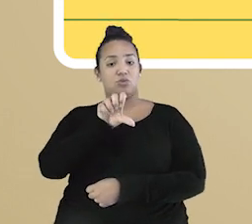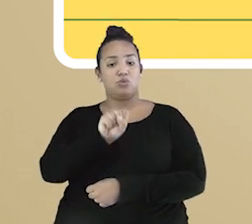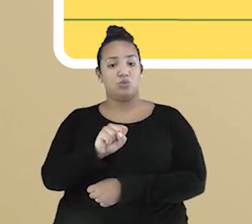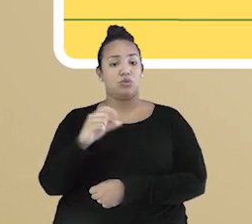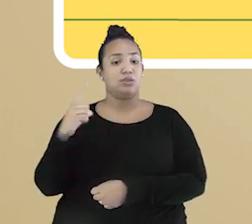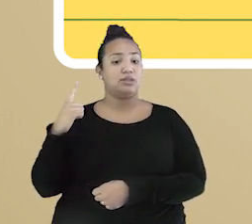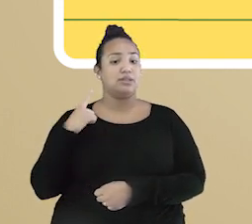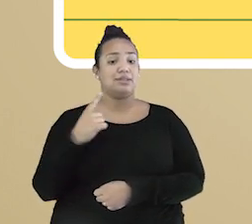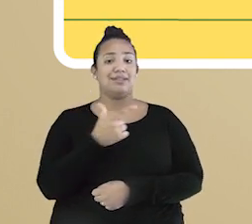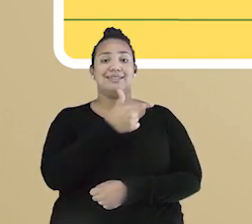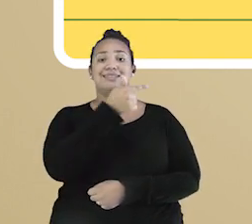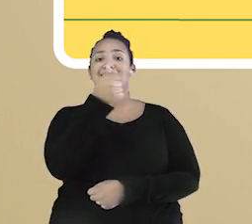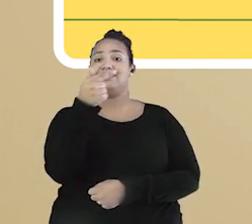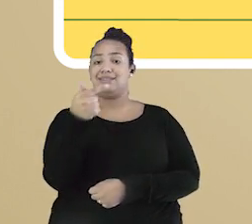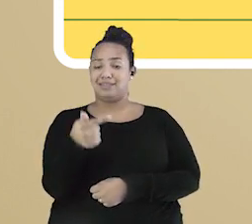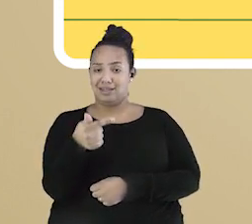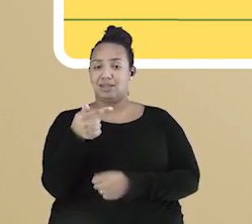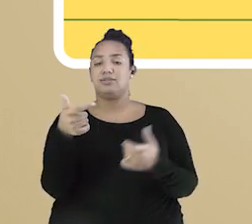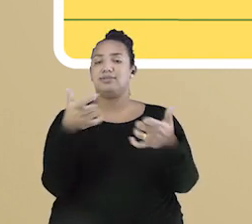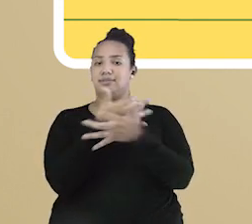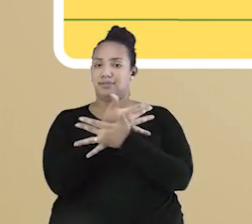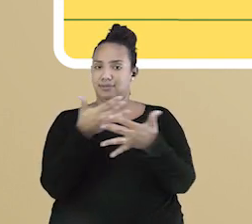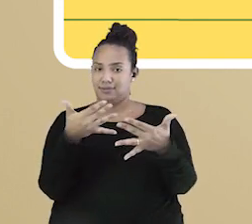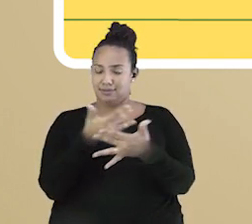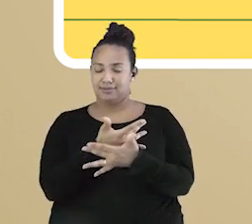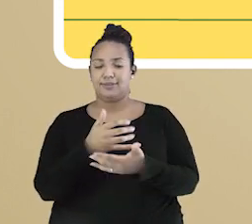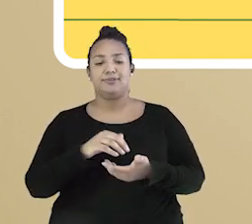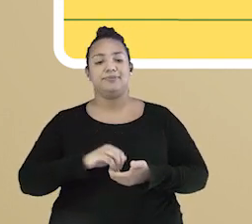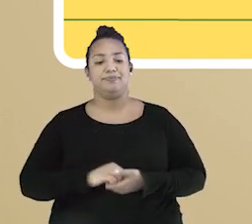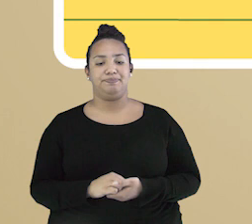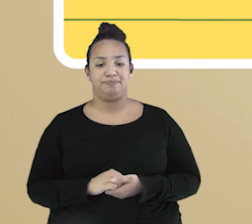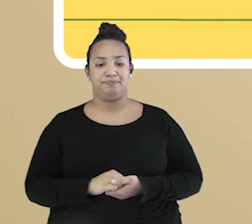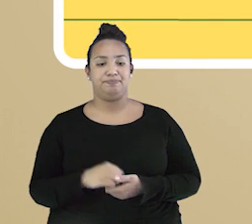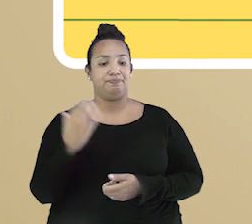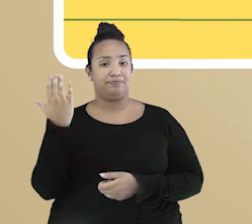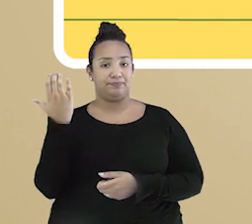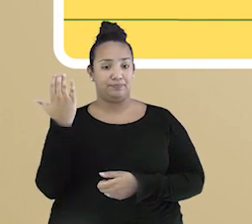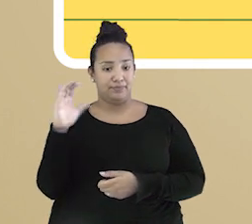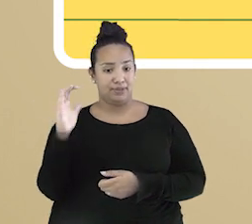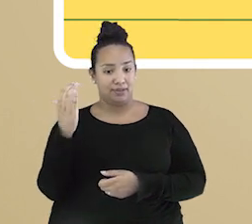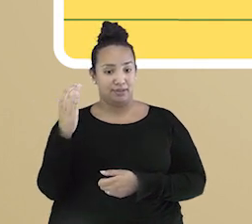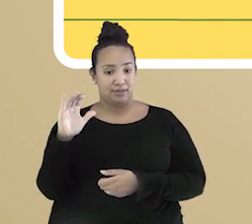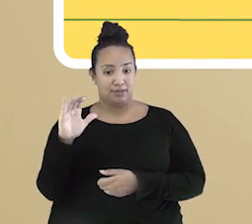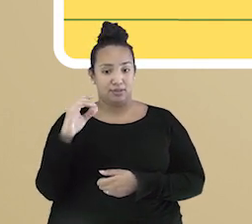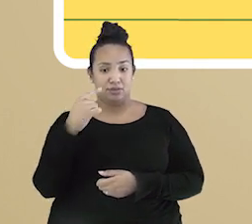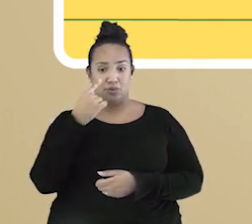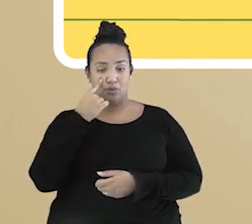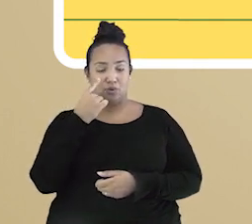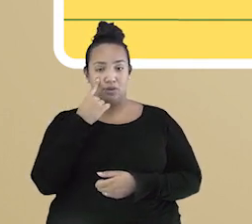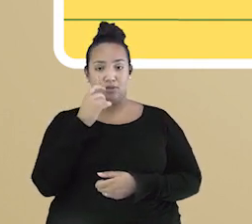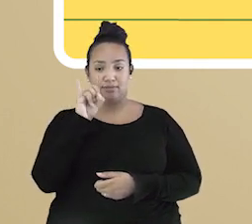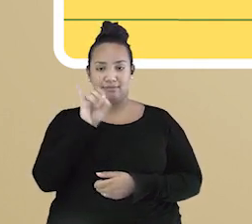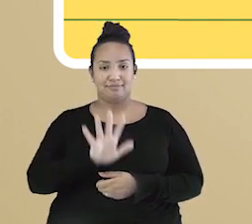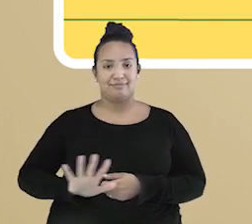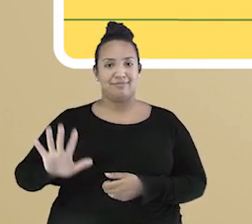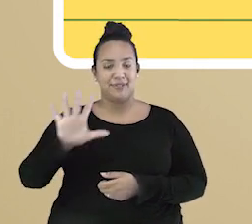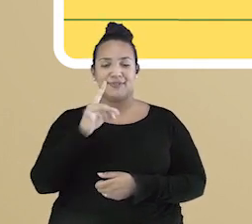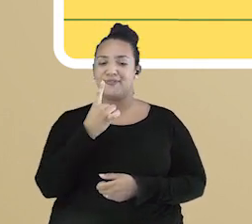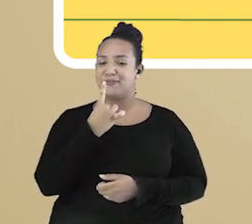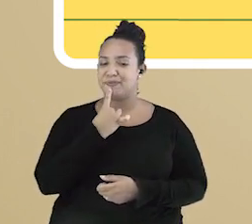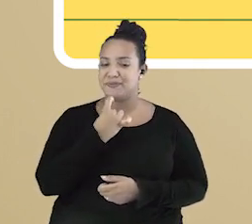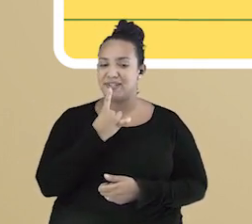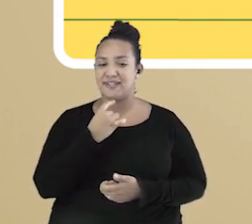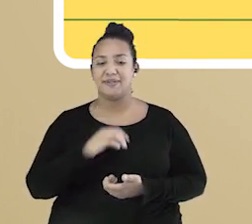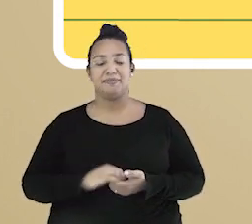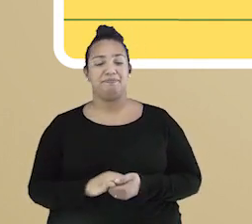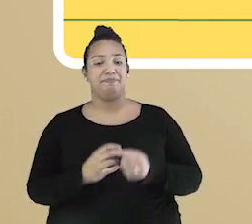por 7 dos 78 municípios do Espírito Santo. E são eles: Cariacica, que está destacada nesse mapa,